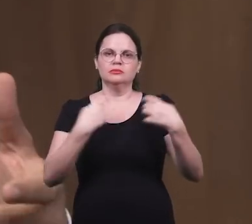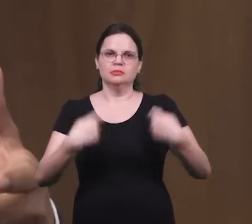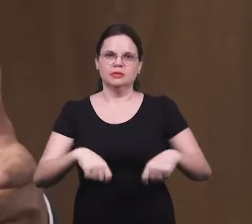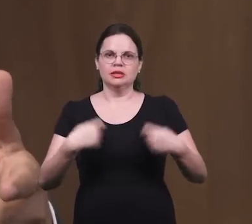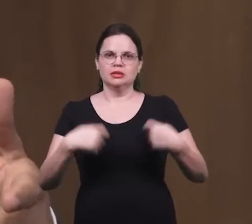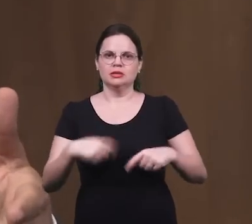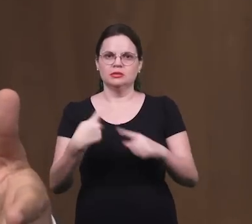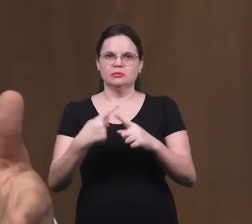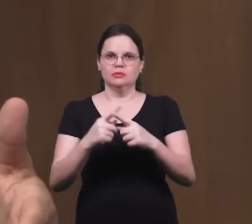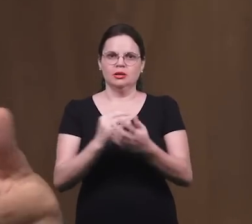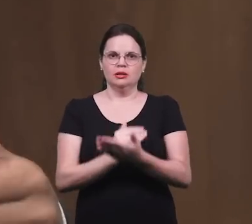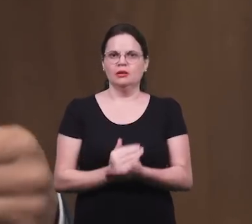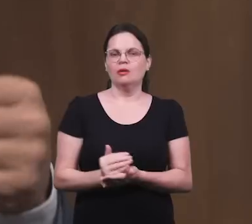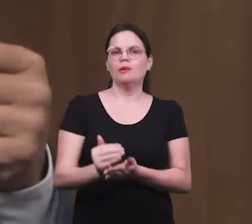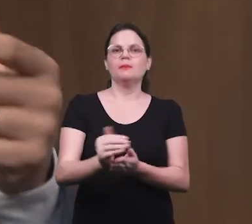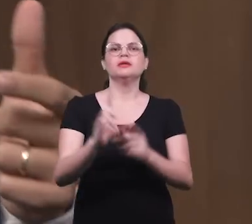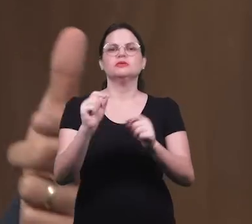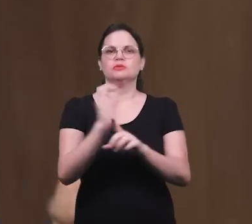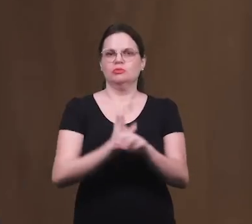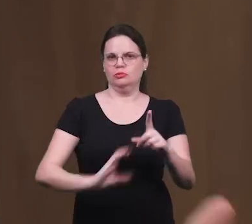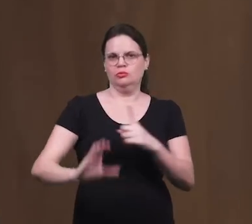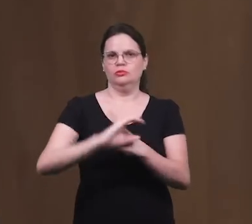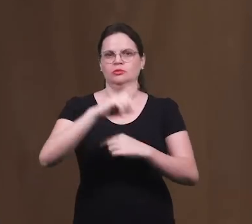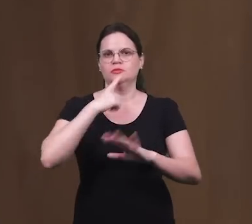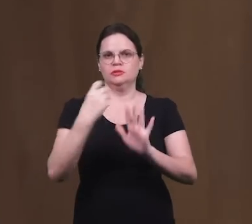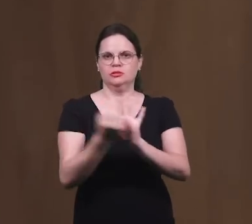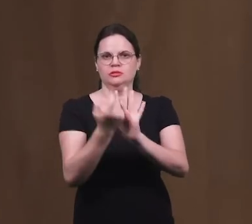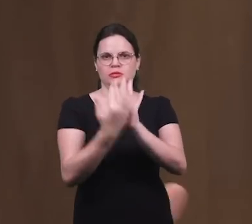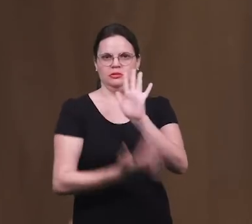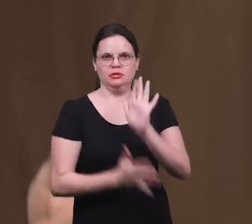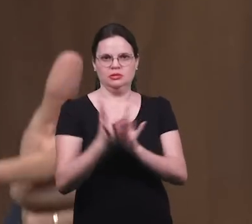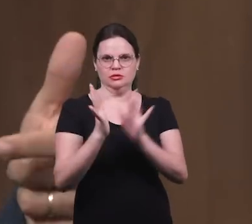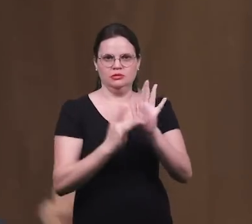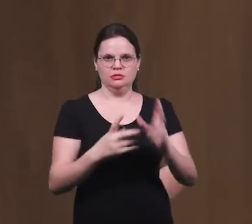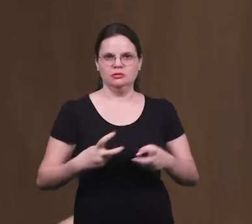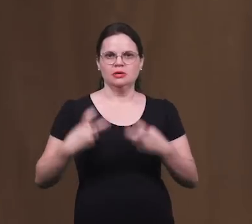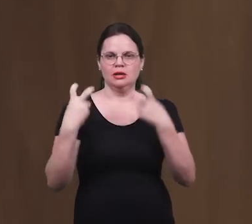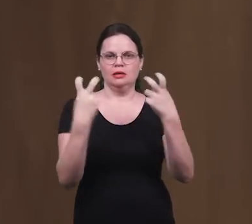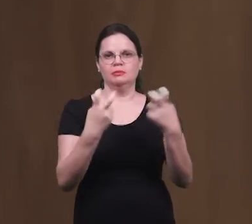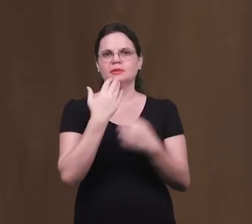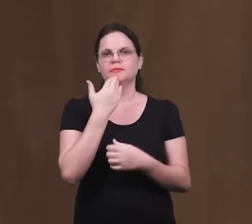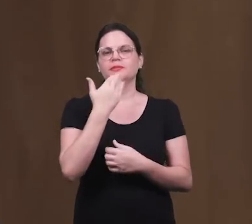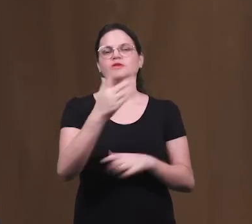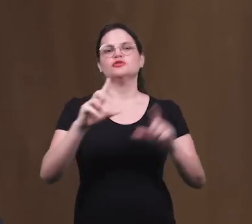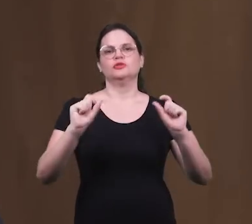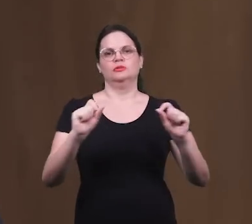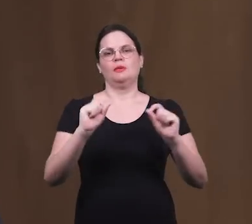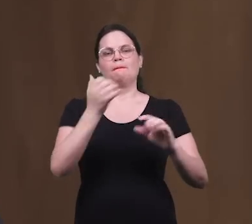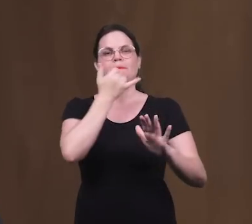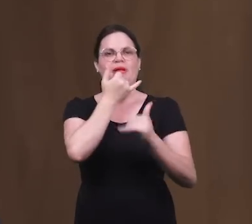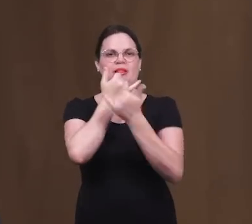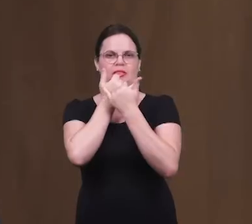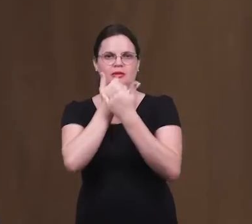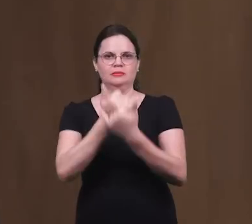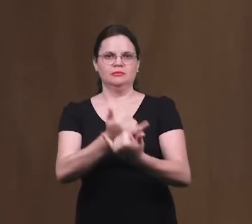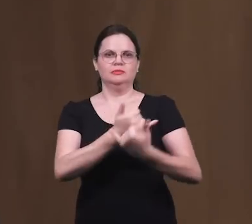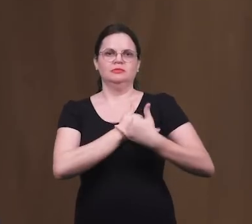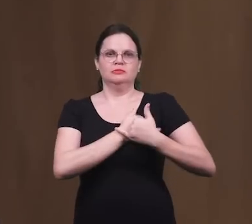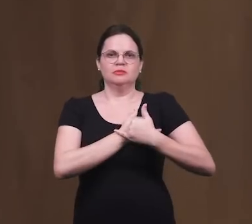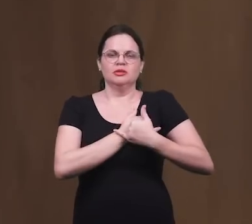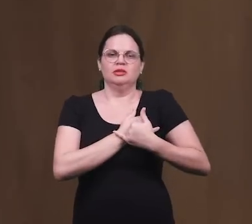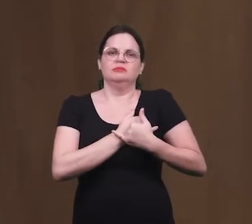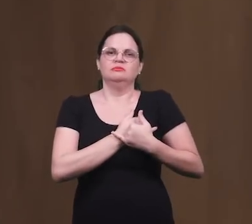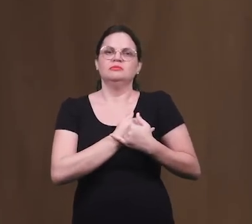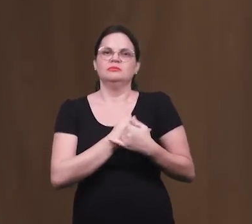sempre começa os nossos cultos clamando pelo poder do sangue de Jesus e pedindo perdão pelos nossos pecados. Então, vamos ao texto